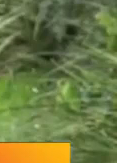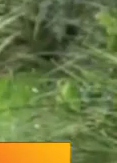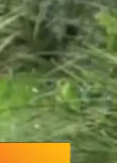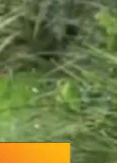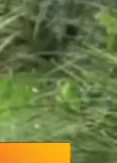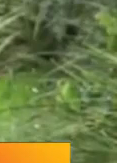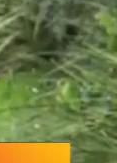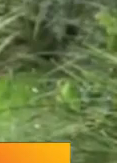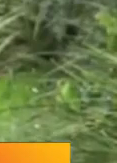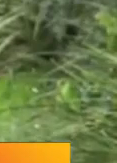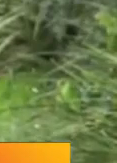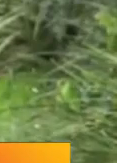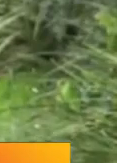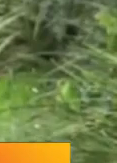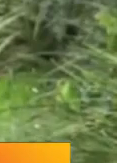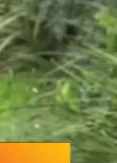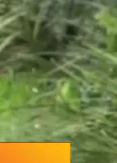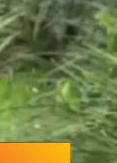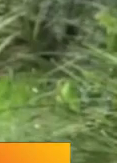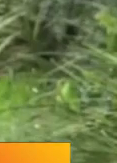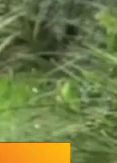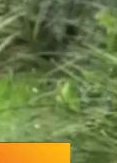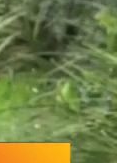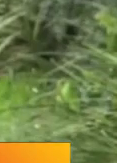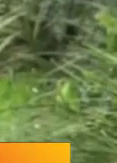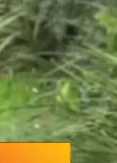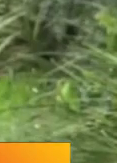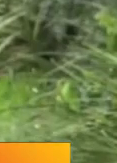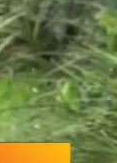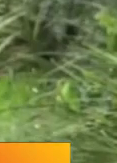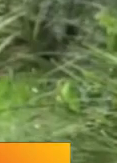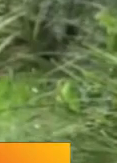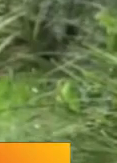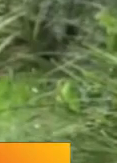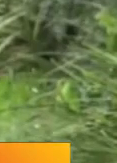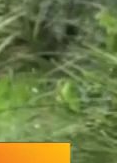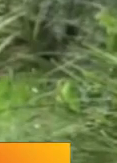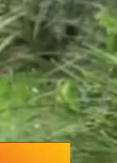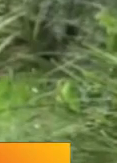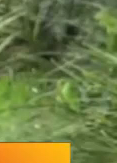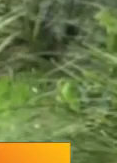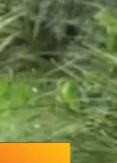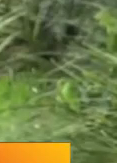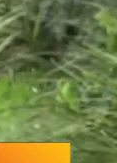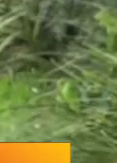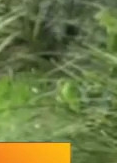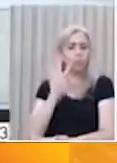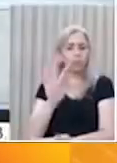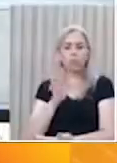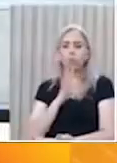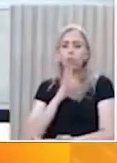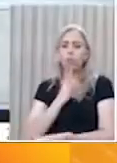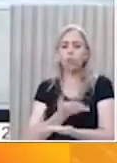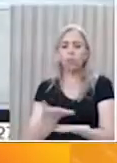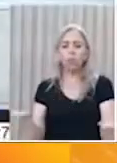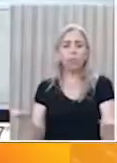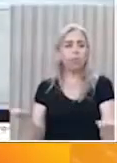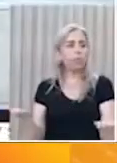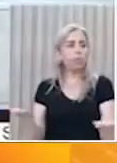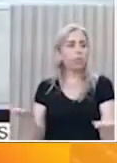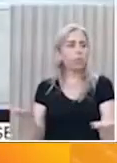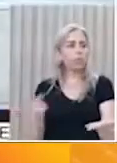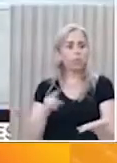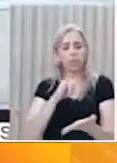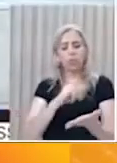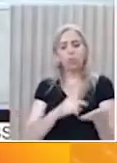documento morador faz várias alegações também junto com alguns prints das redes sociais ele acusa o prefeito